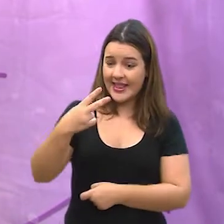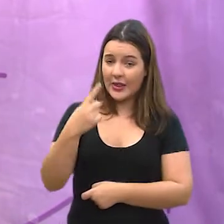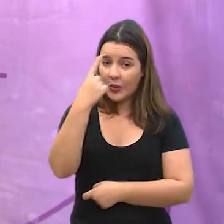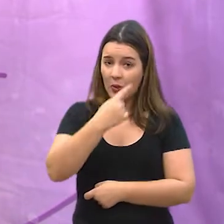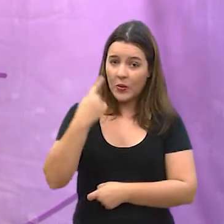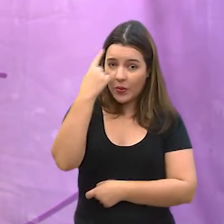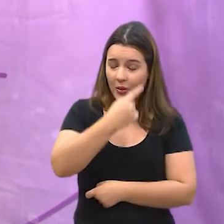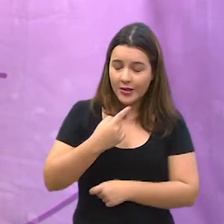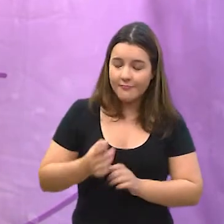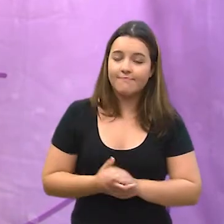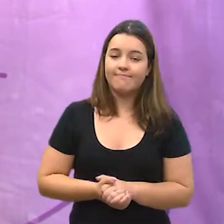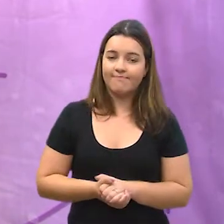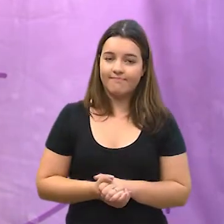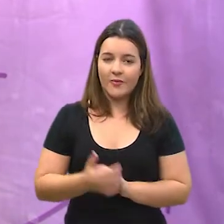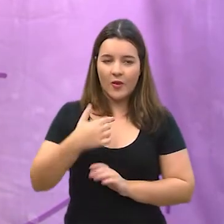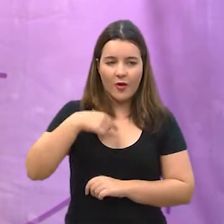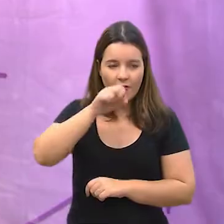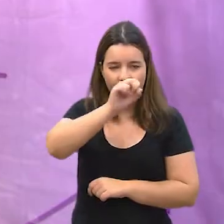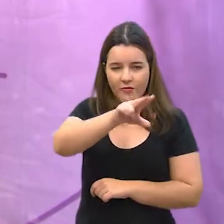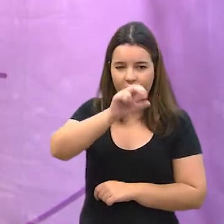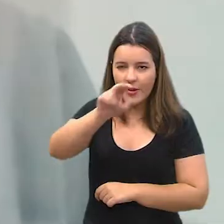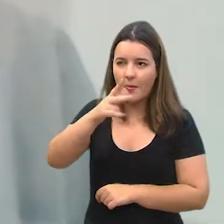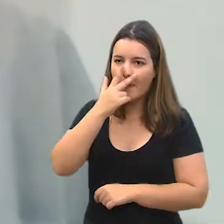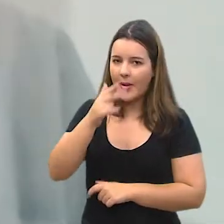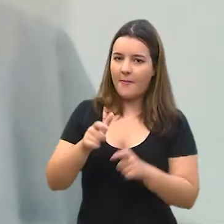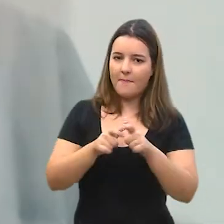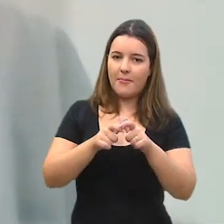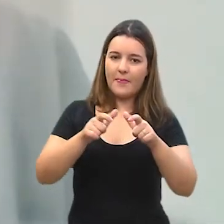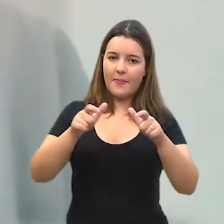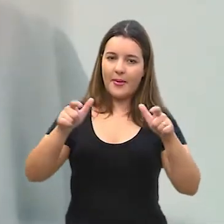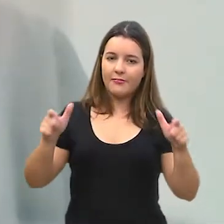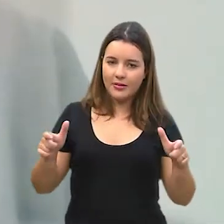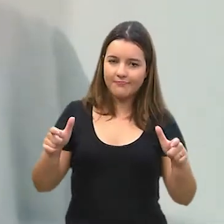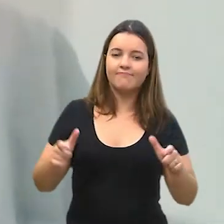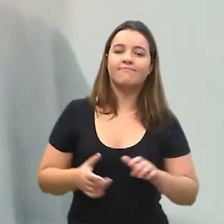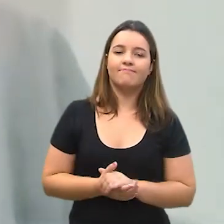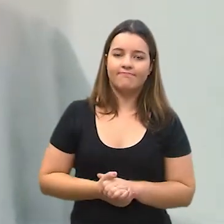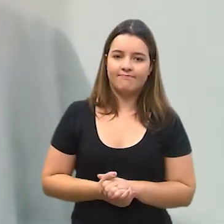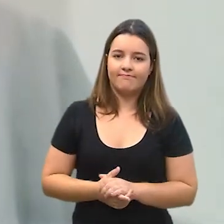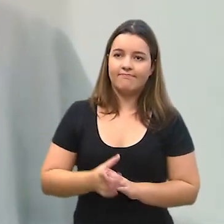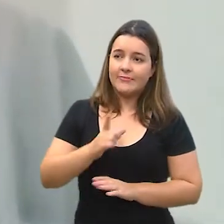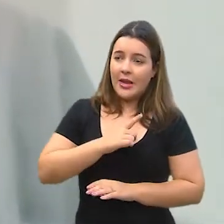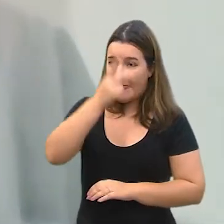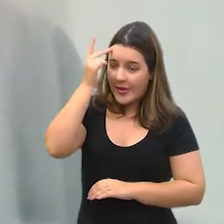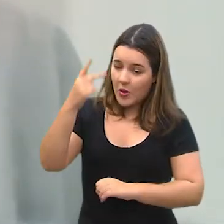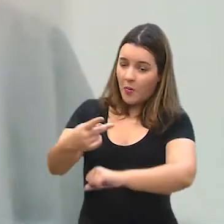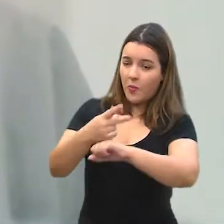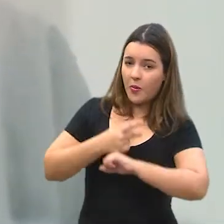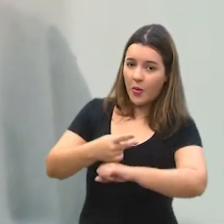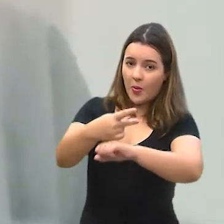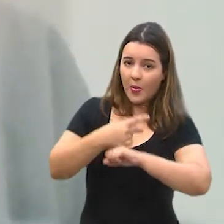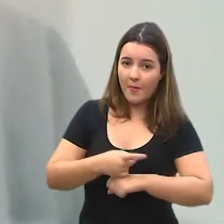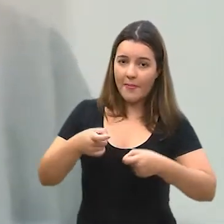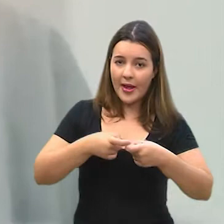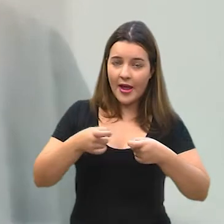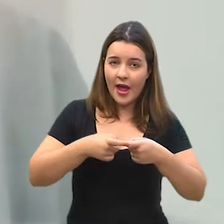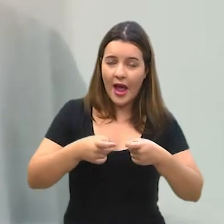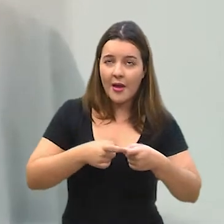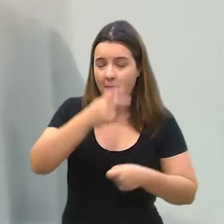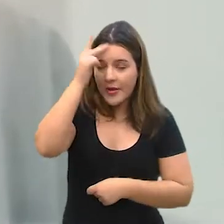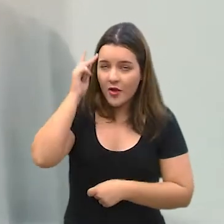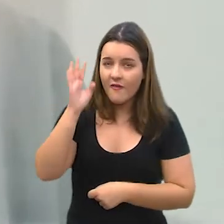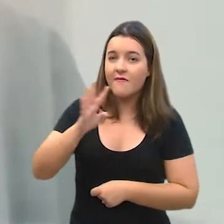pessoas falem sobre o tema, né, conheçam a doença e possam, quando for o caso, serem diagnosticadas precocemente